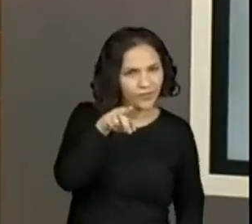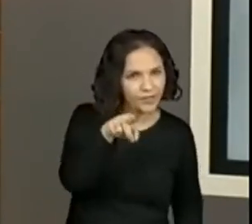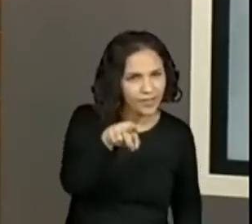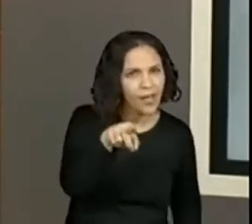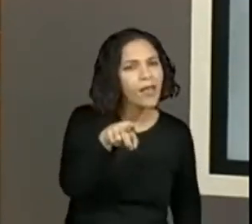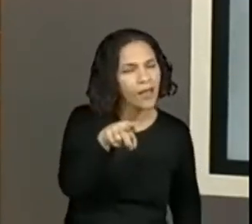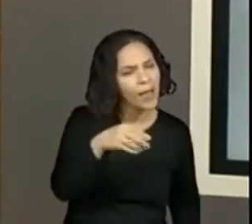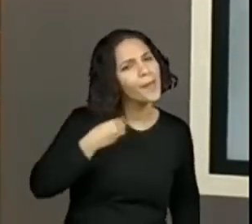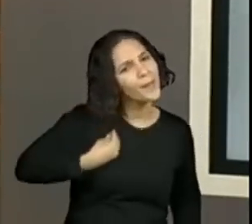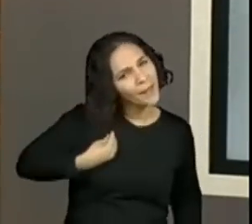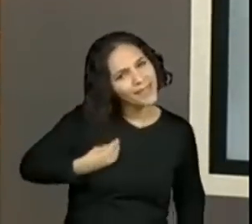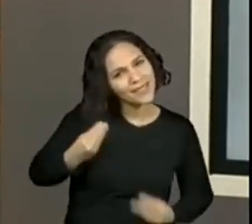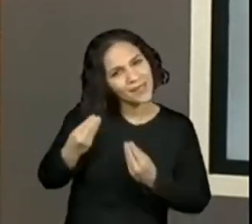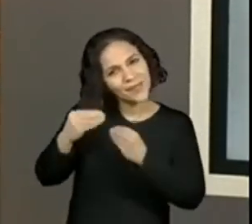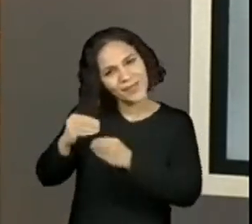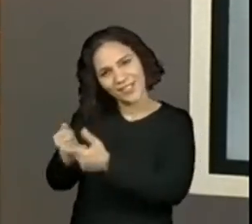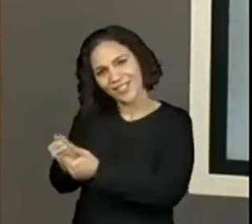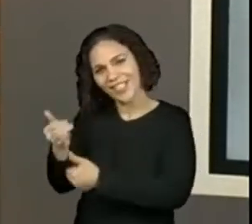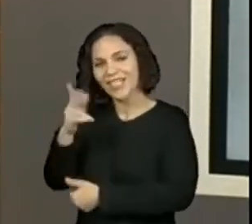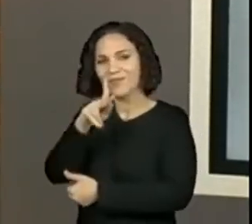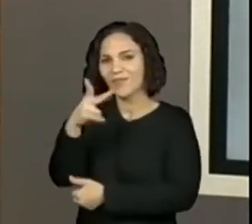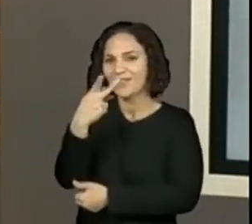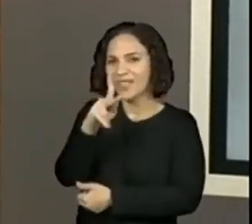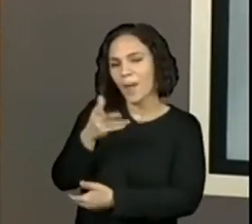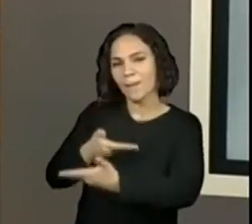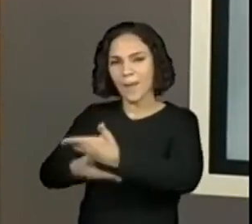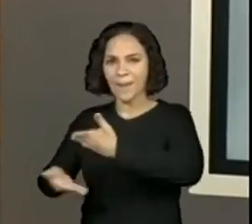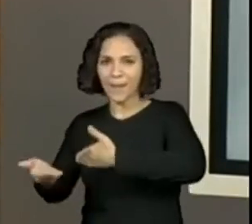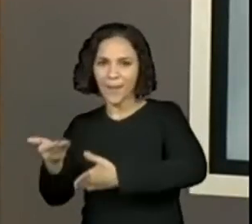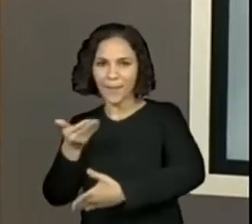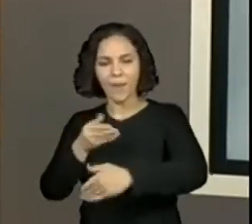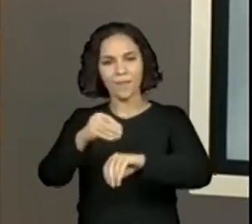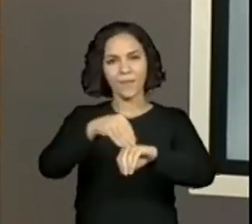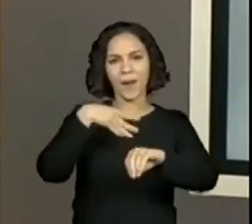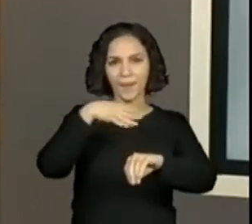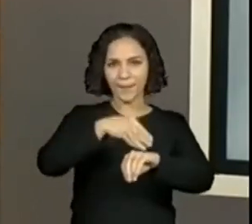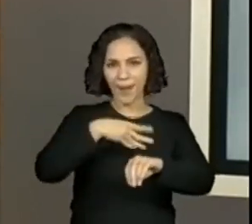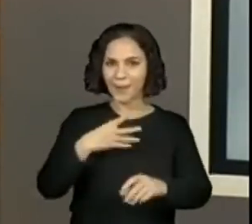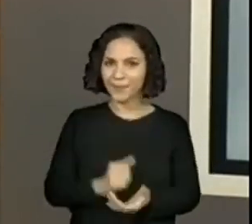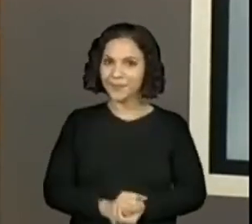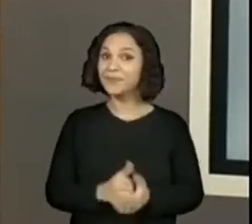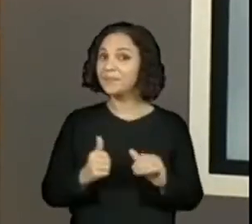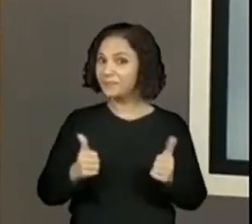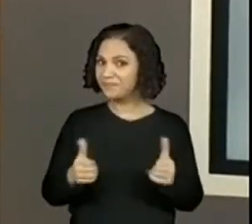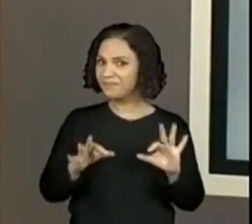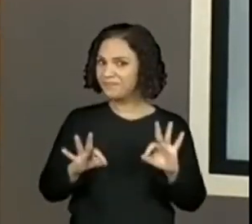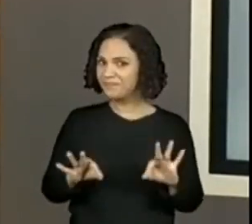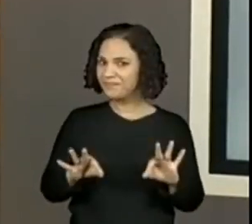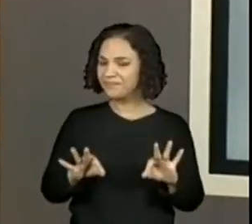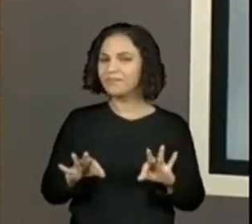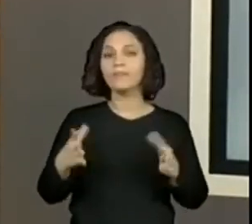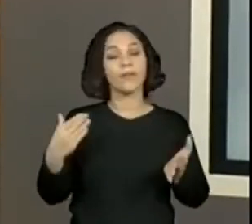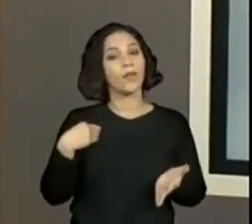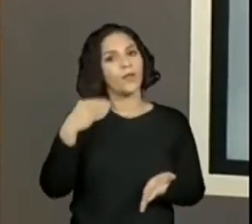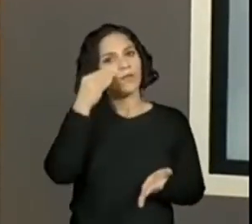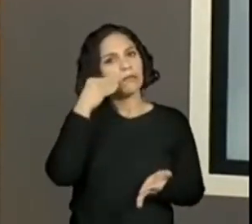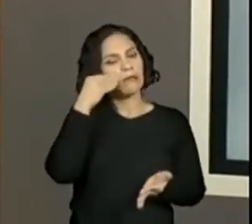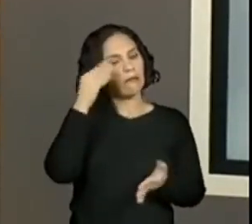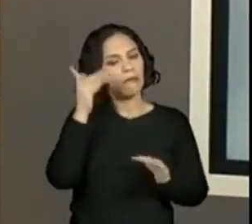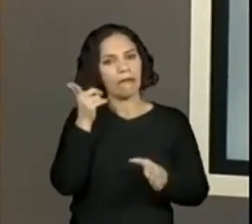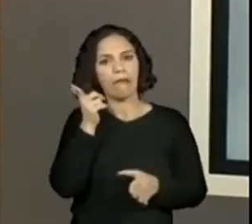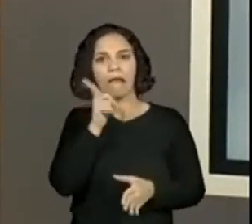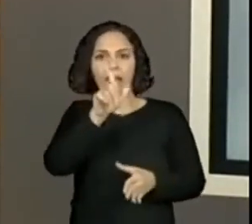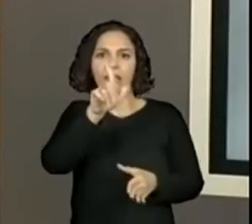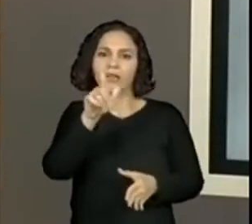hein Participe do chat como seu professor e peça para Que ele traga as respostas aqui para mim eu vou tentar ganhar um